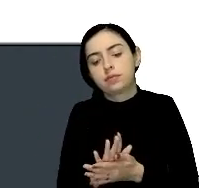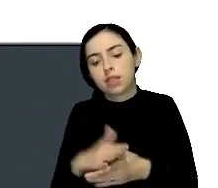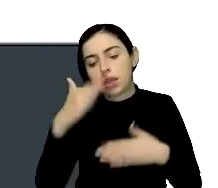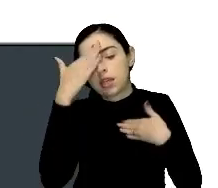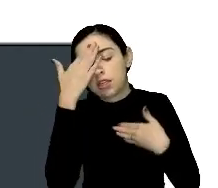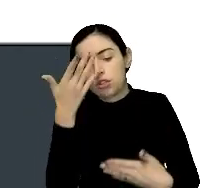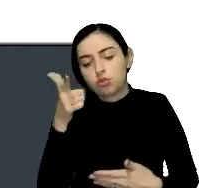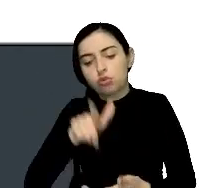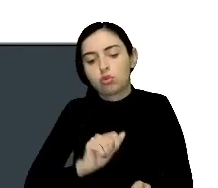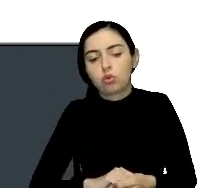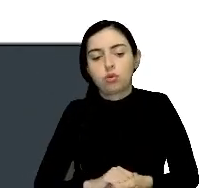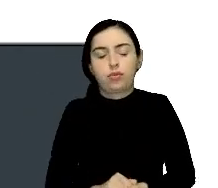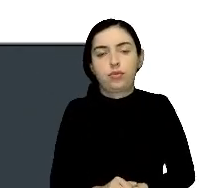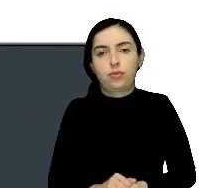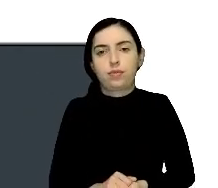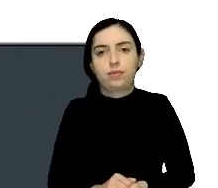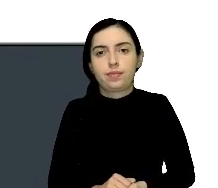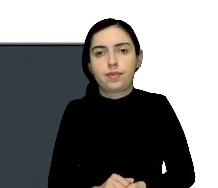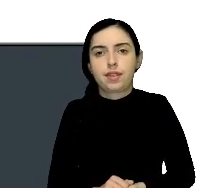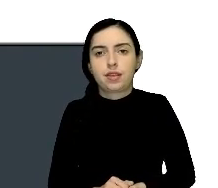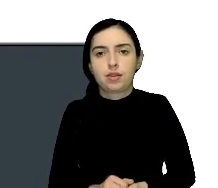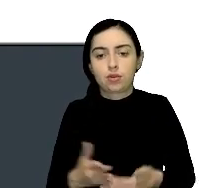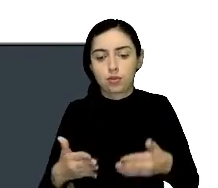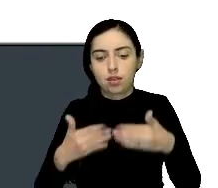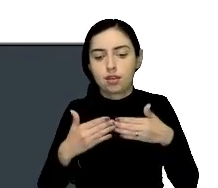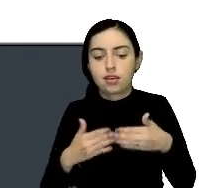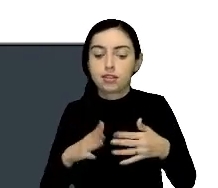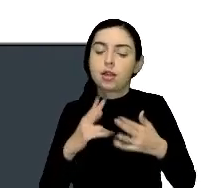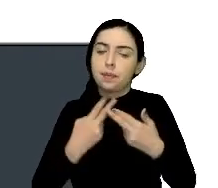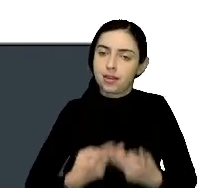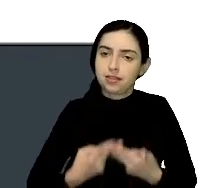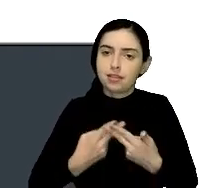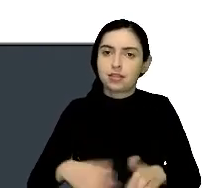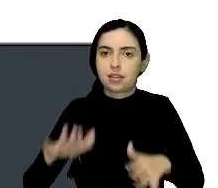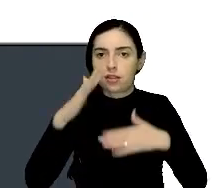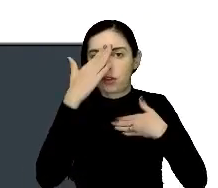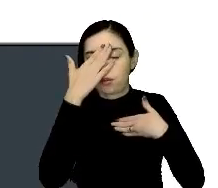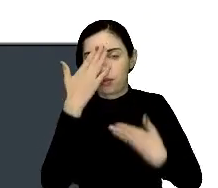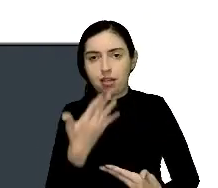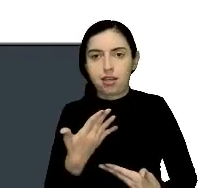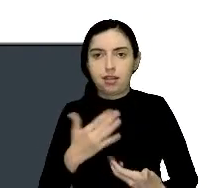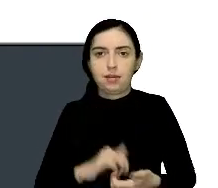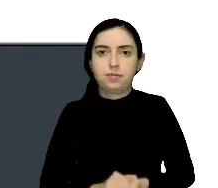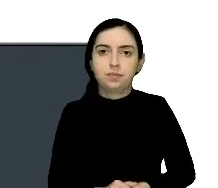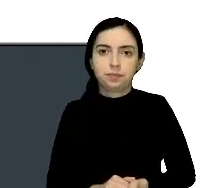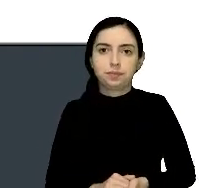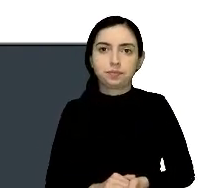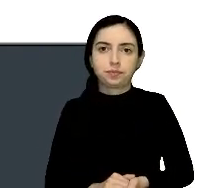professor, a oportunidade, agradeço a paciência de vocês. Muito obrigado pela oportunidade.